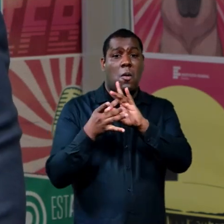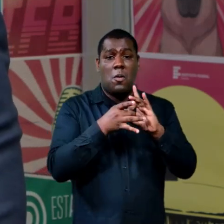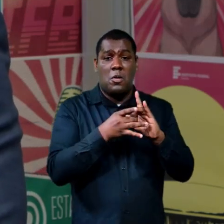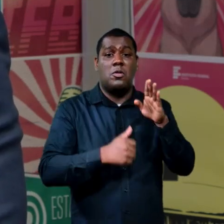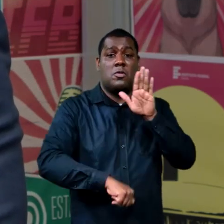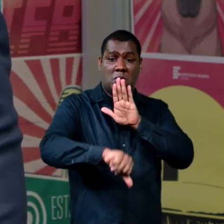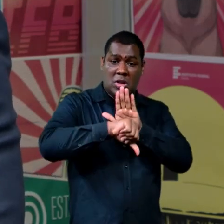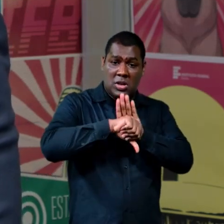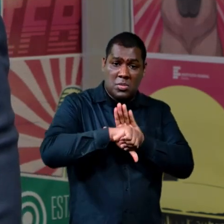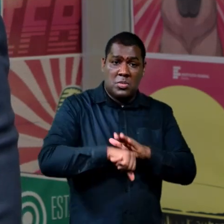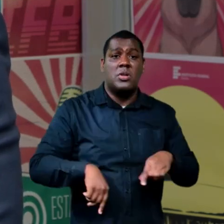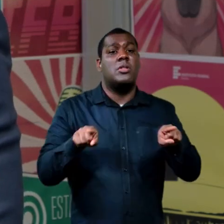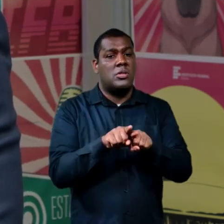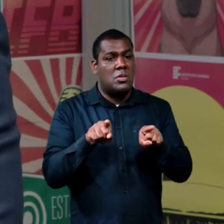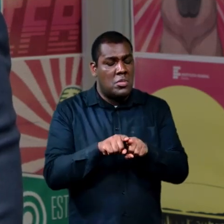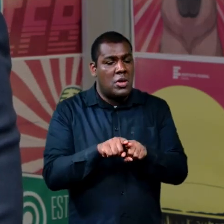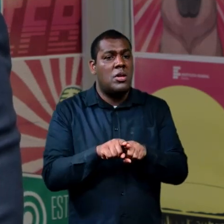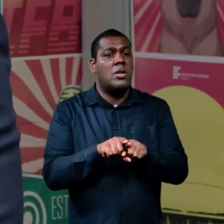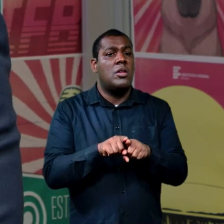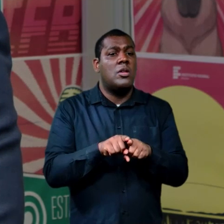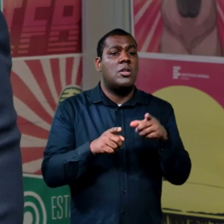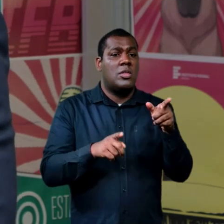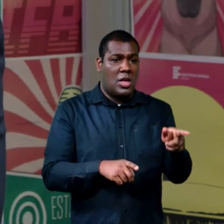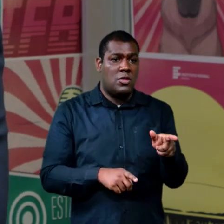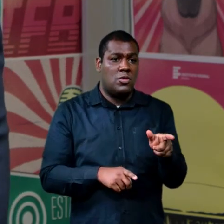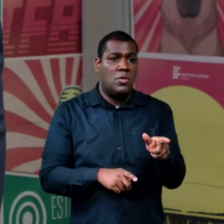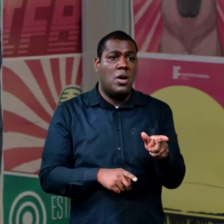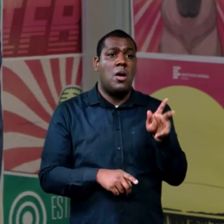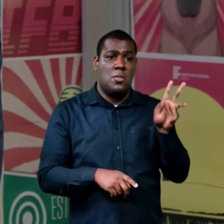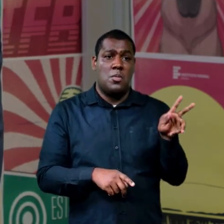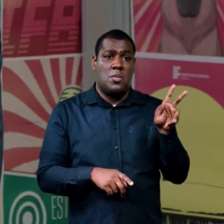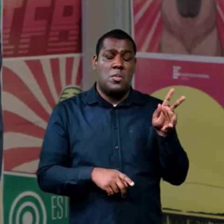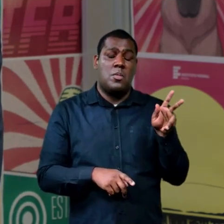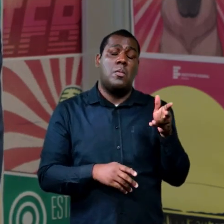uma indenização, uma ação da vítima em face